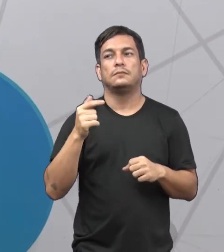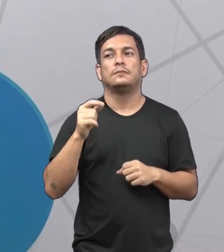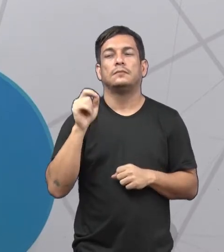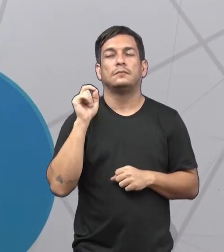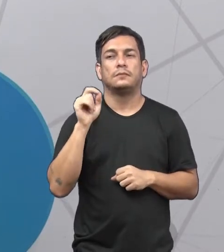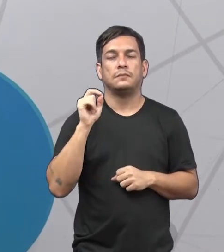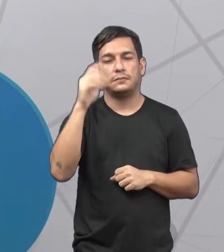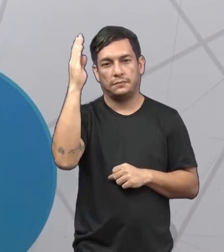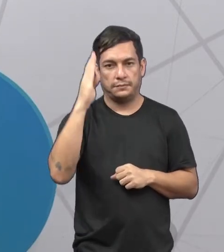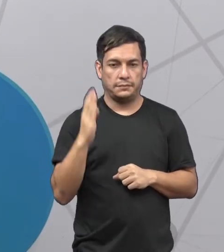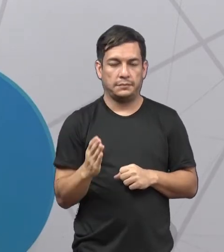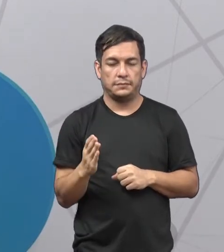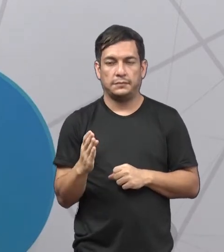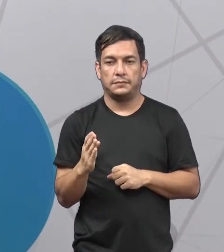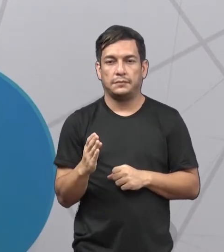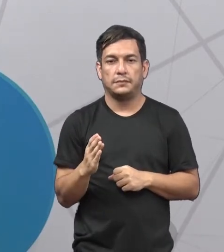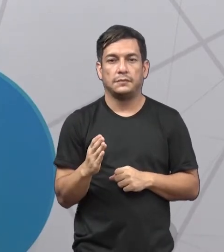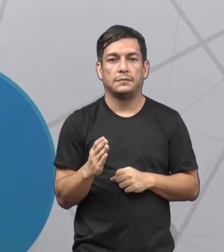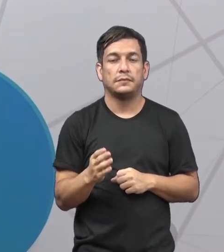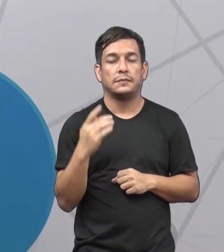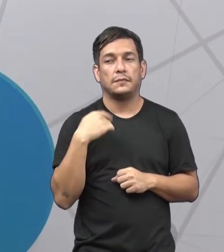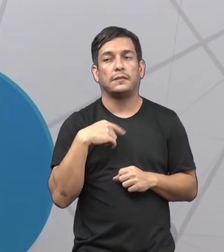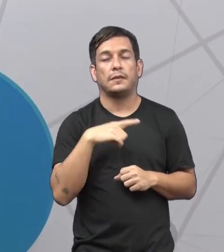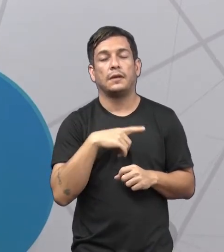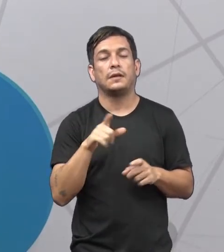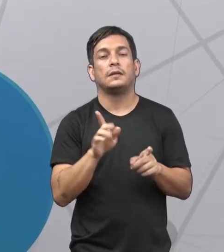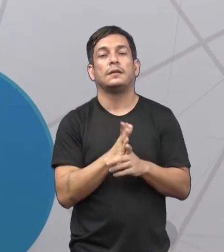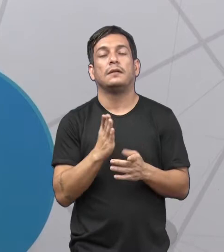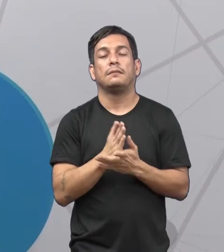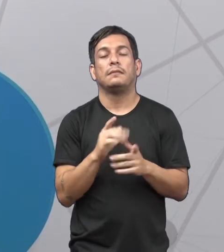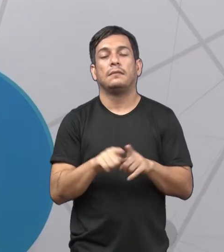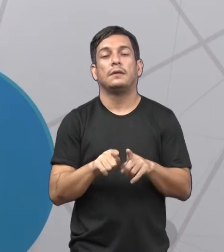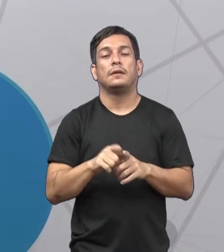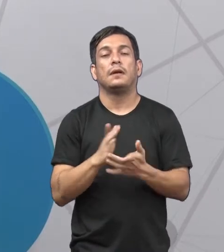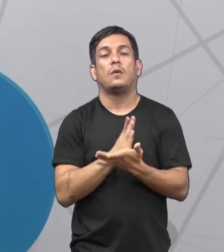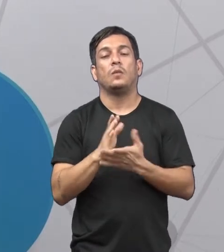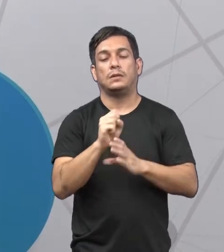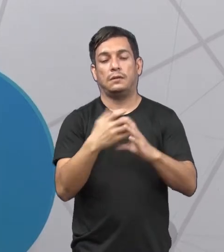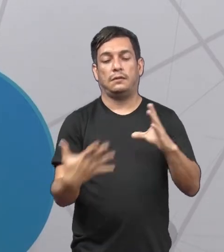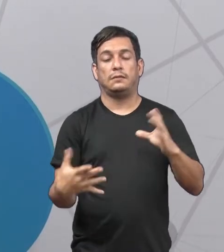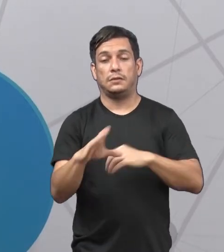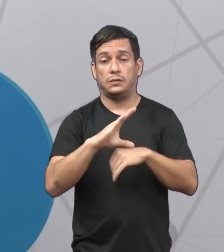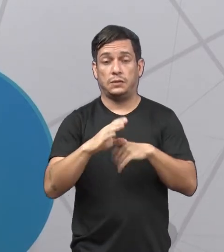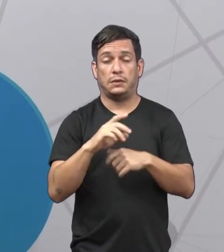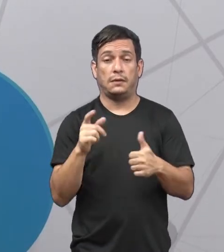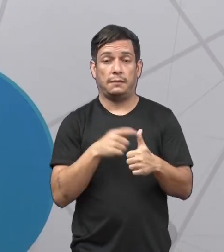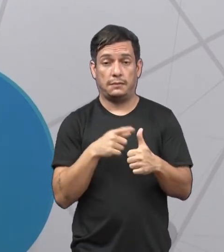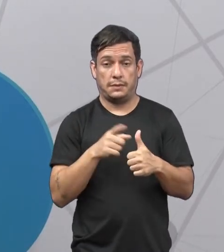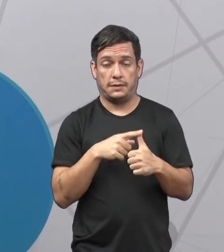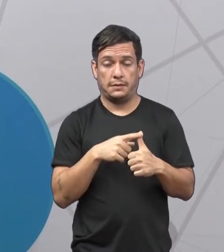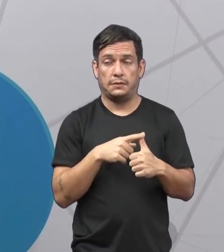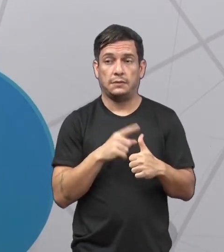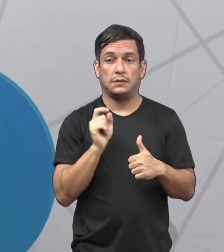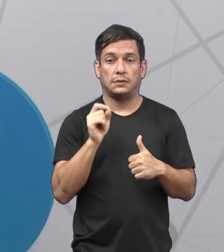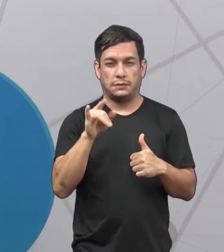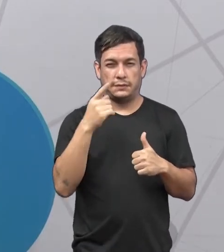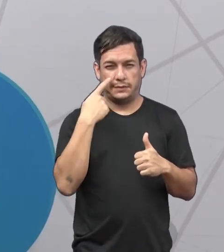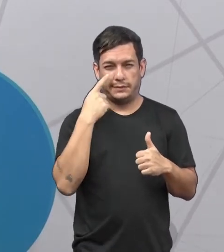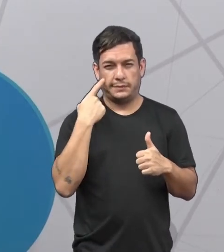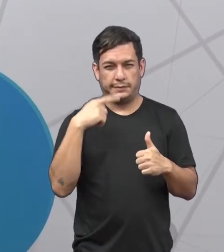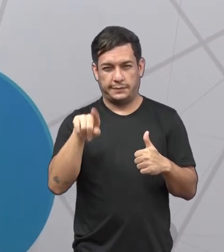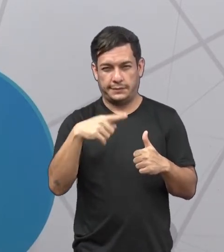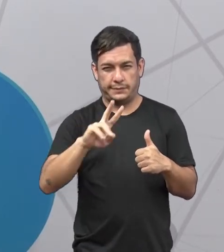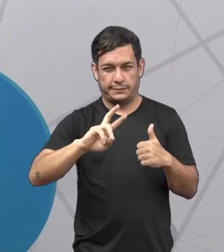Constituição do Brasil. E aí nós temos algumas características nessa Constituição. Primeiro, se vocês